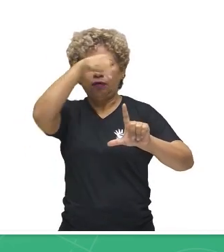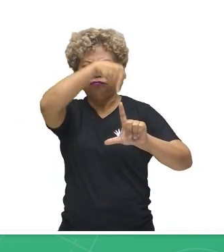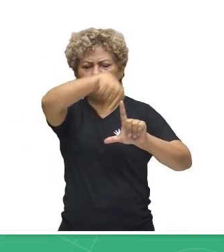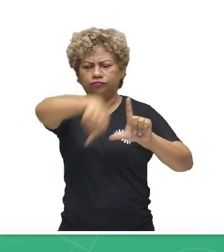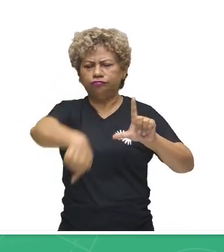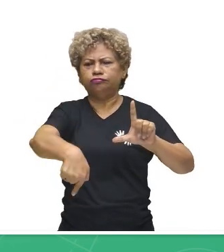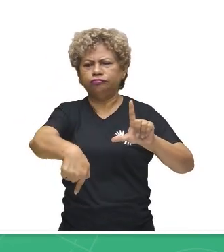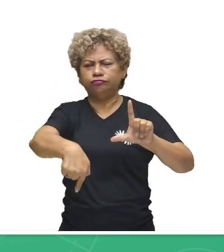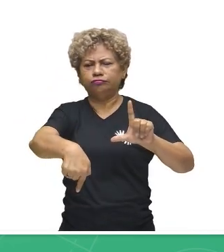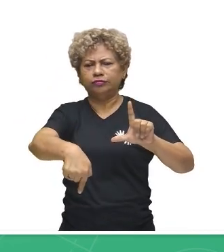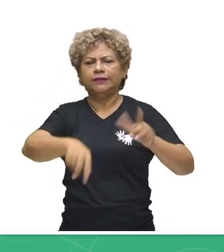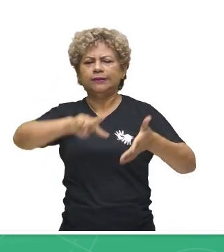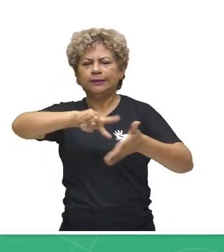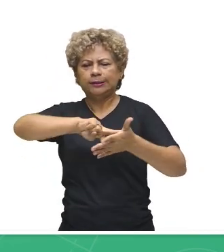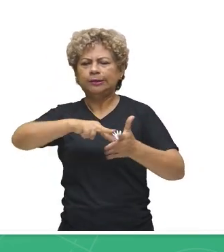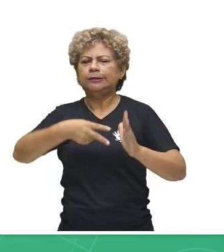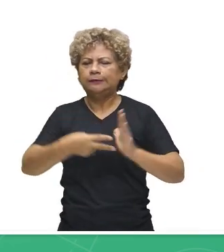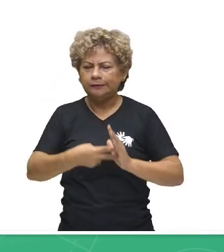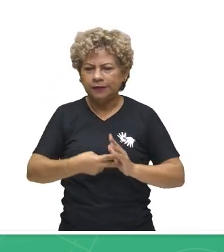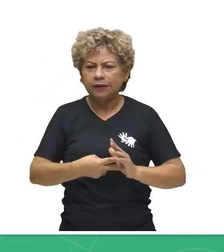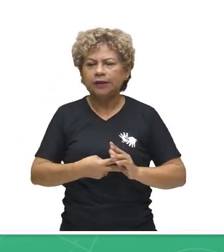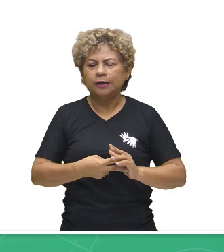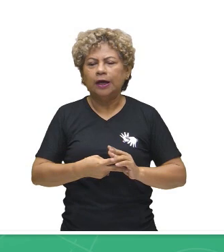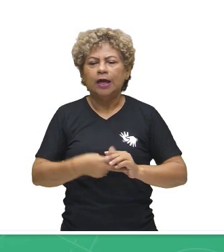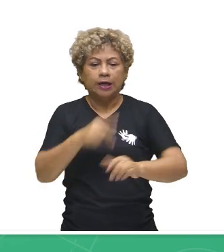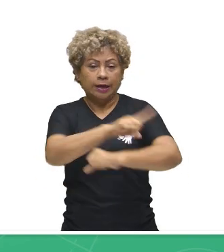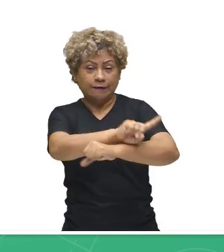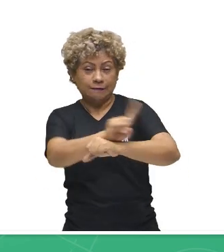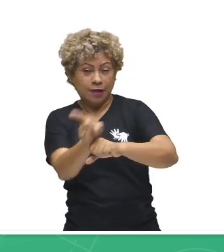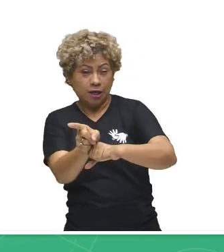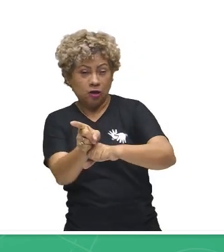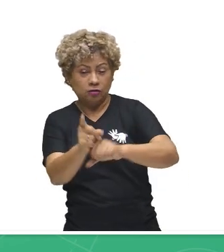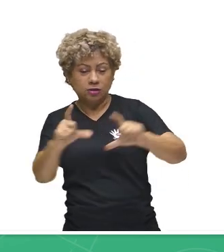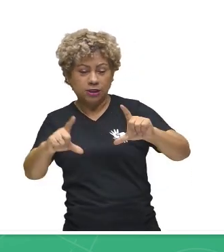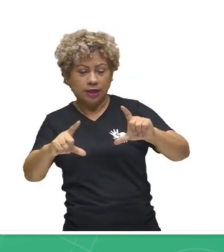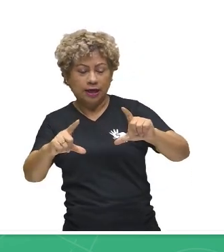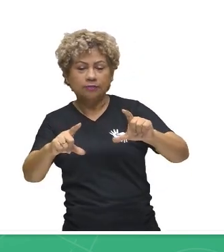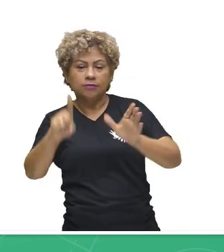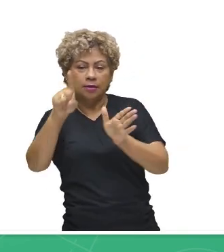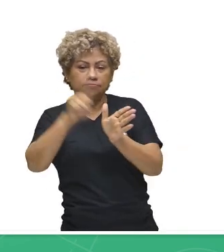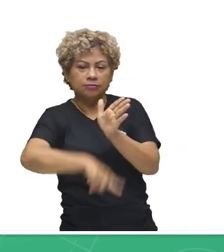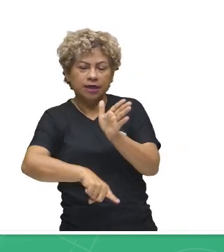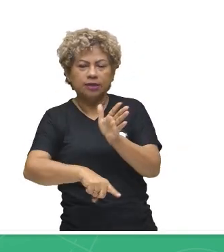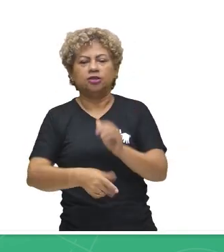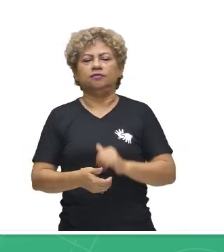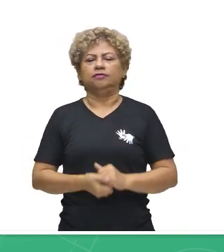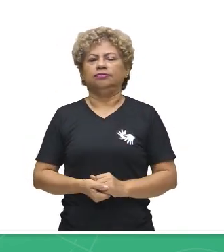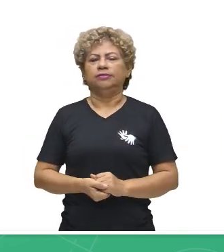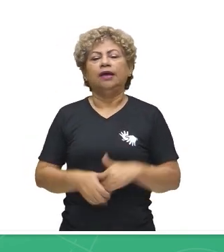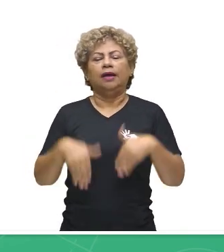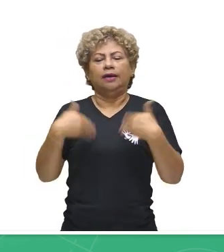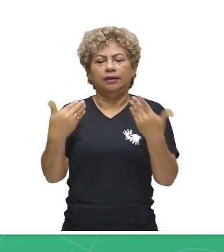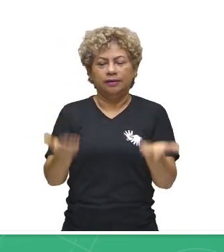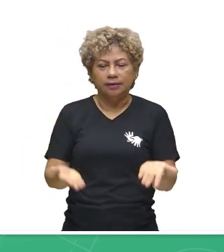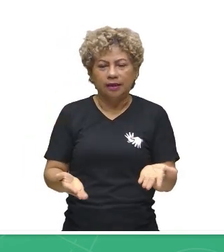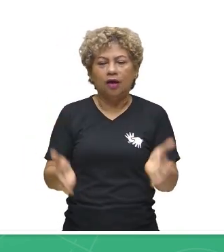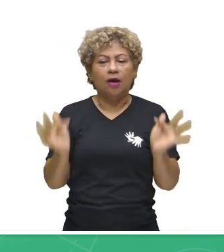que a velocidade será negativa. Neste caso, a função ela